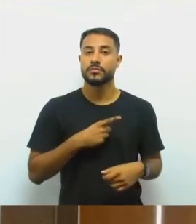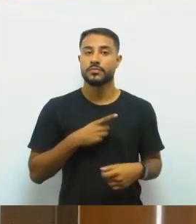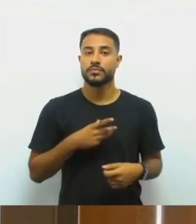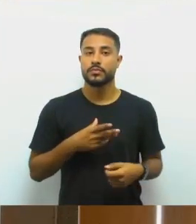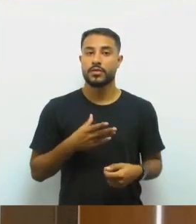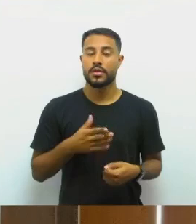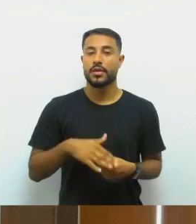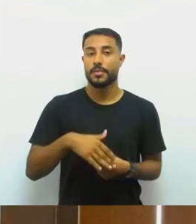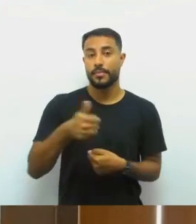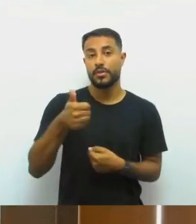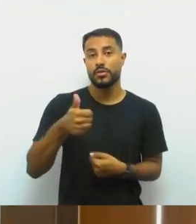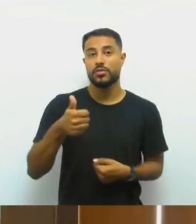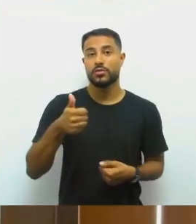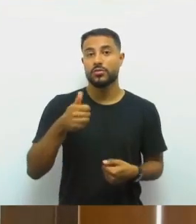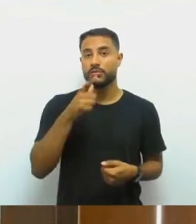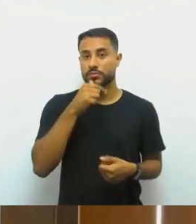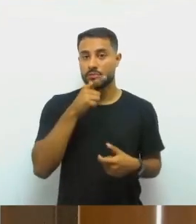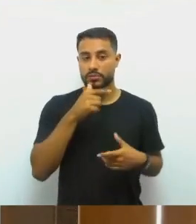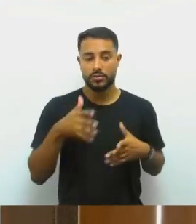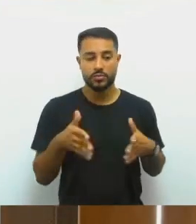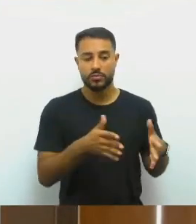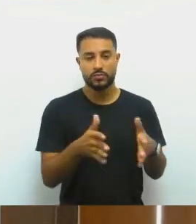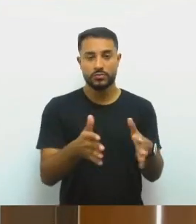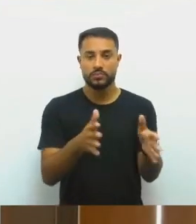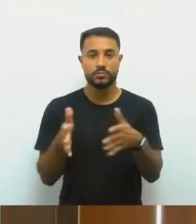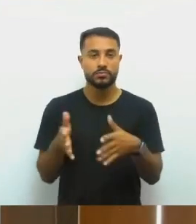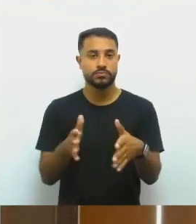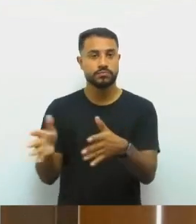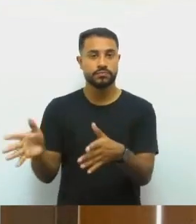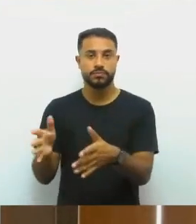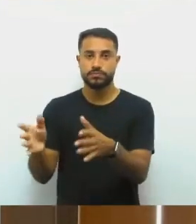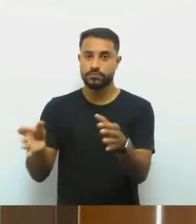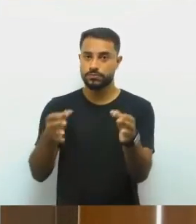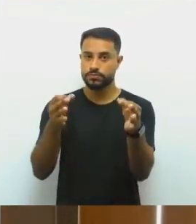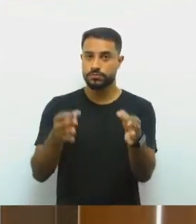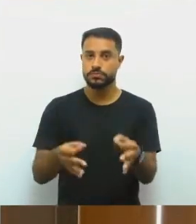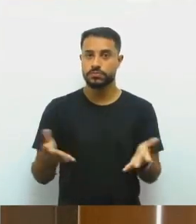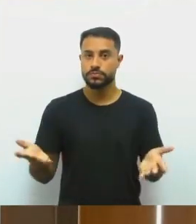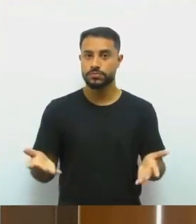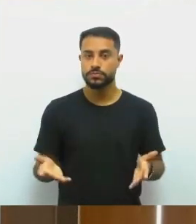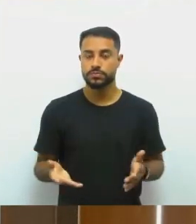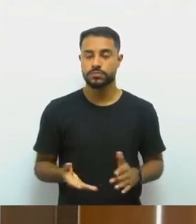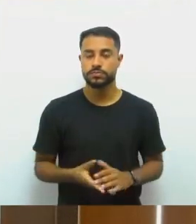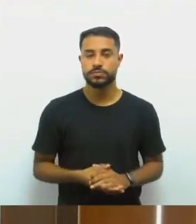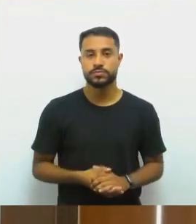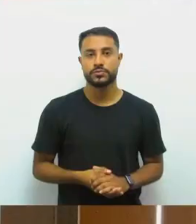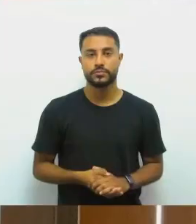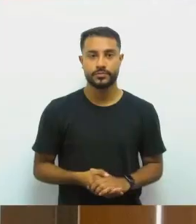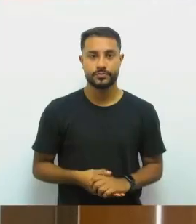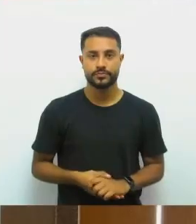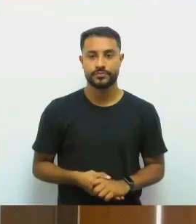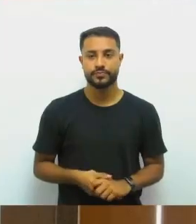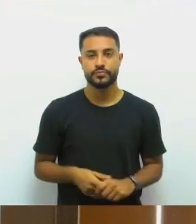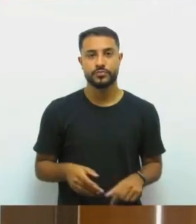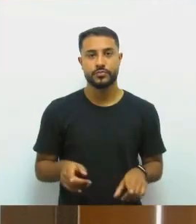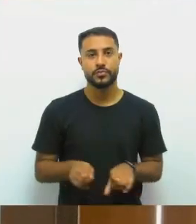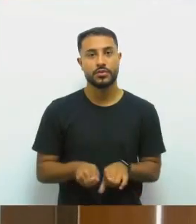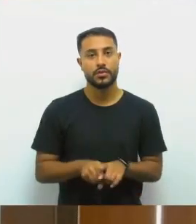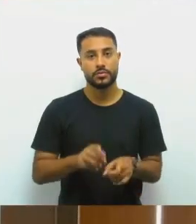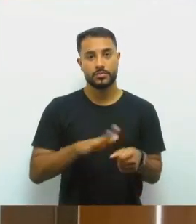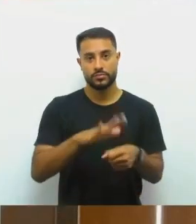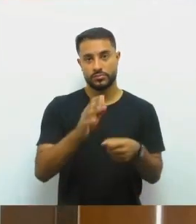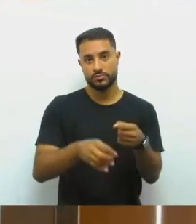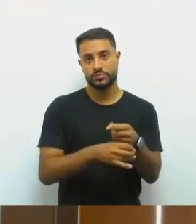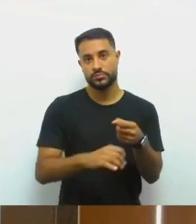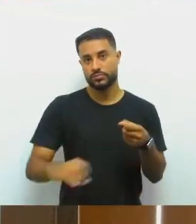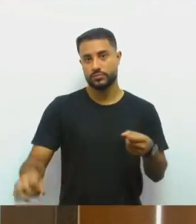e distribuição de água e o recolhimento, tratamento e destinação correta do esgoto de nossa cidade.